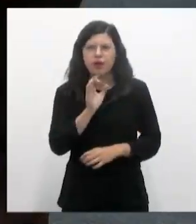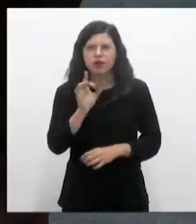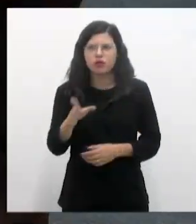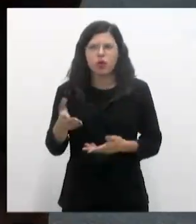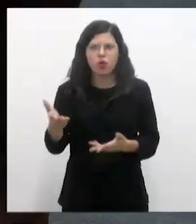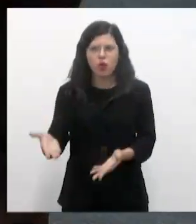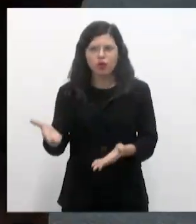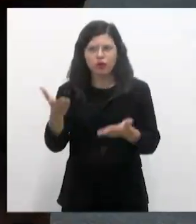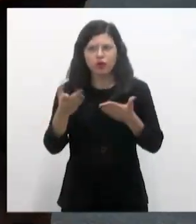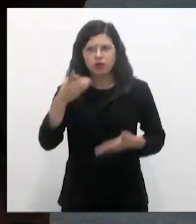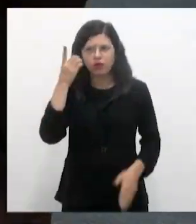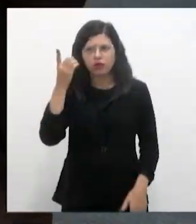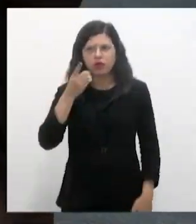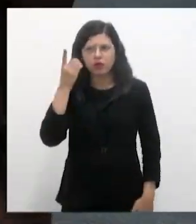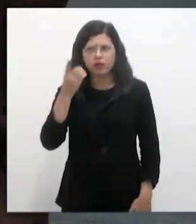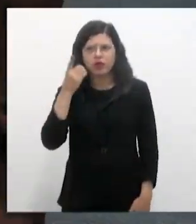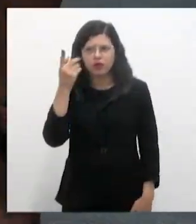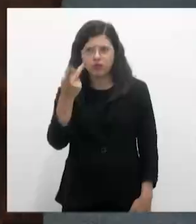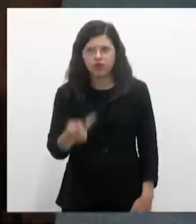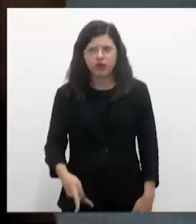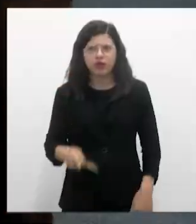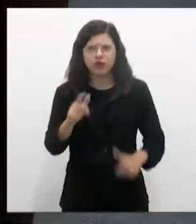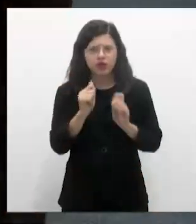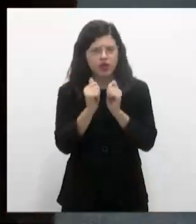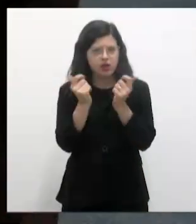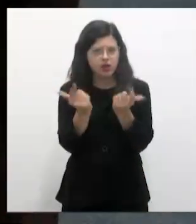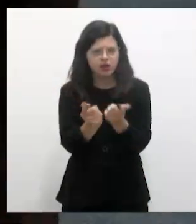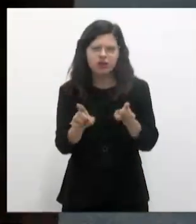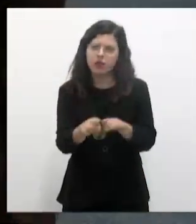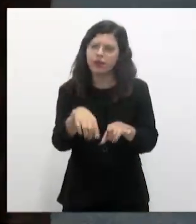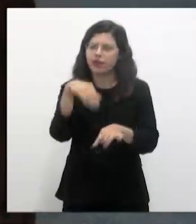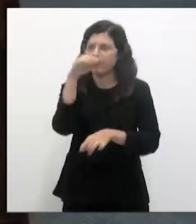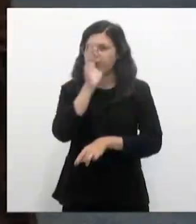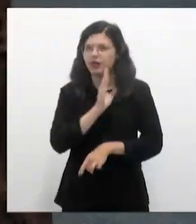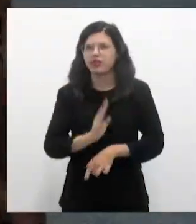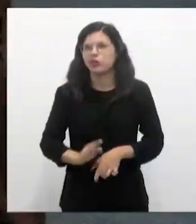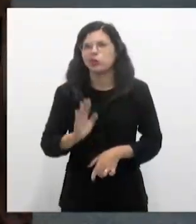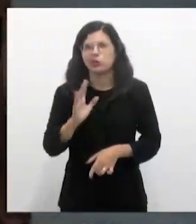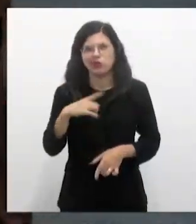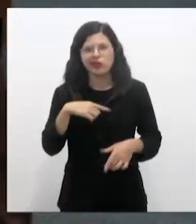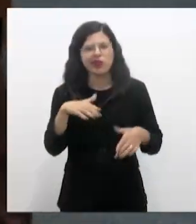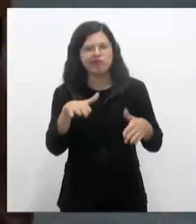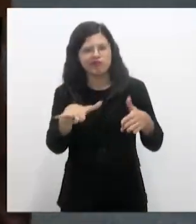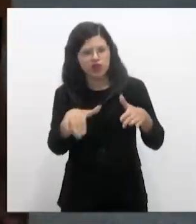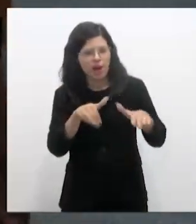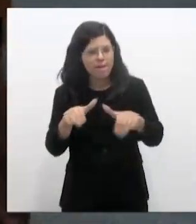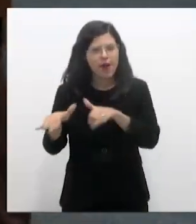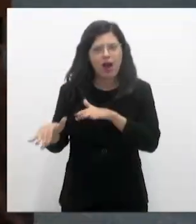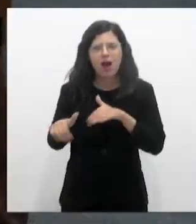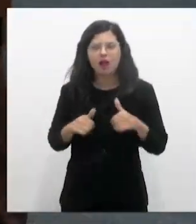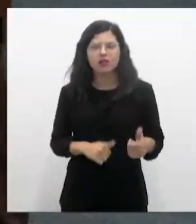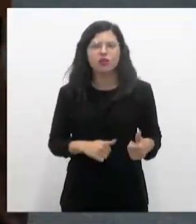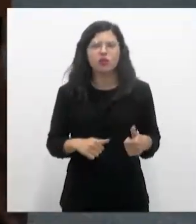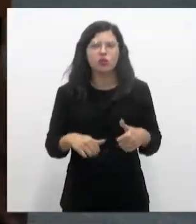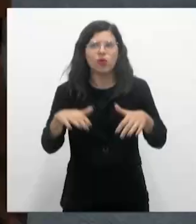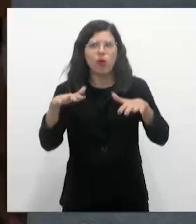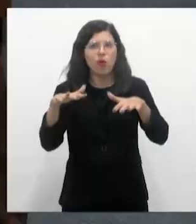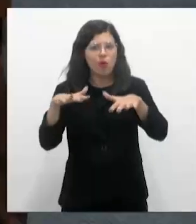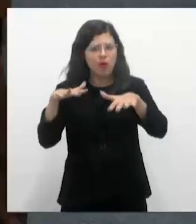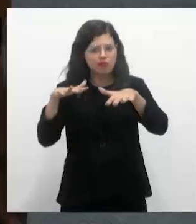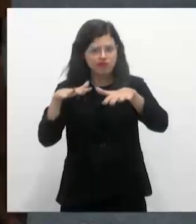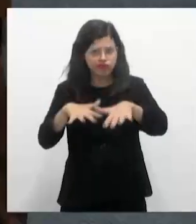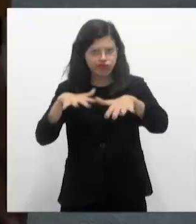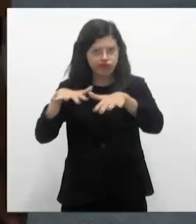convidando os deputados e deputadas dessa casa e de todo o Brasil, a gente já tem convocado, nós estamos convocando uma marcha dos deputados